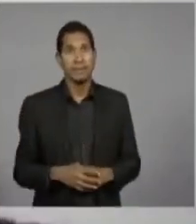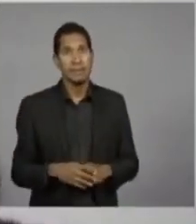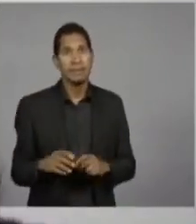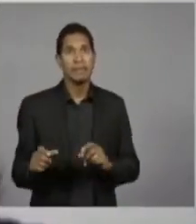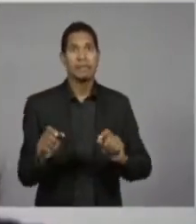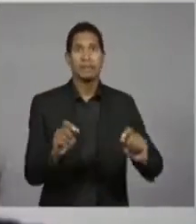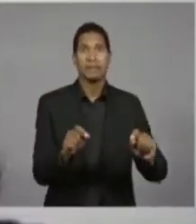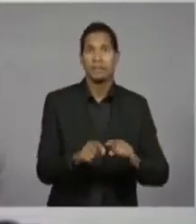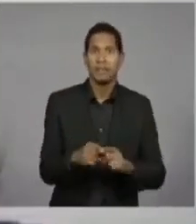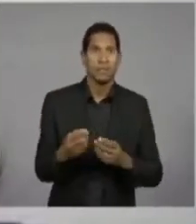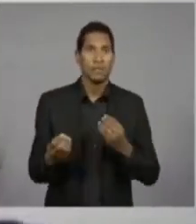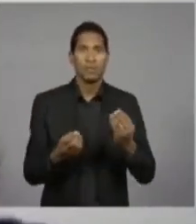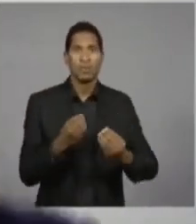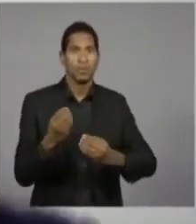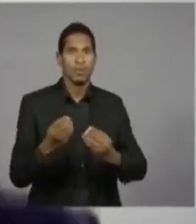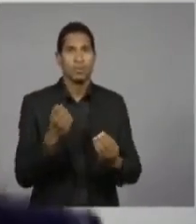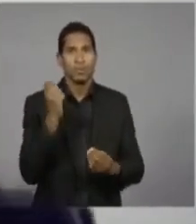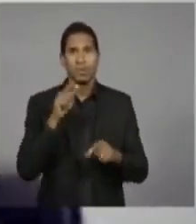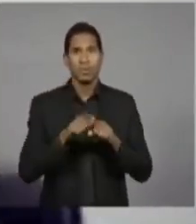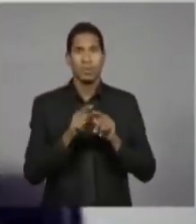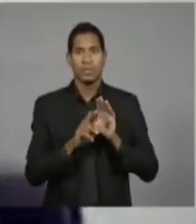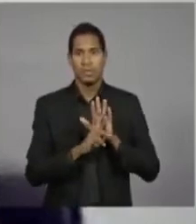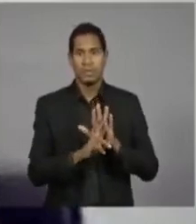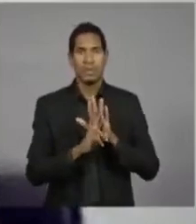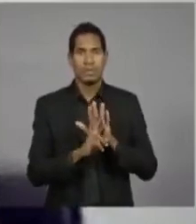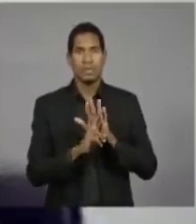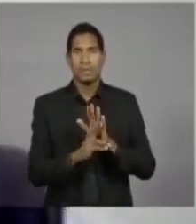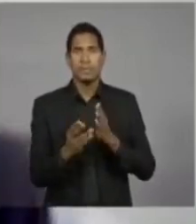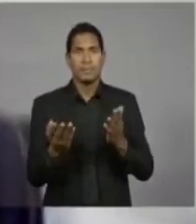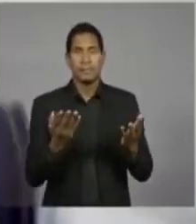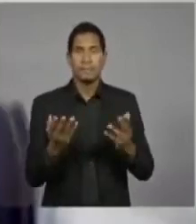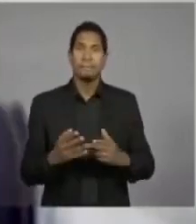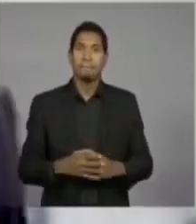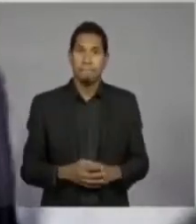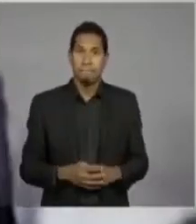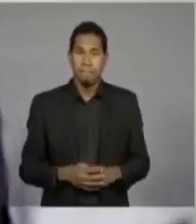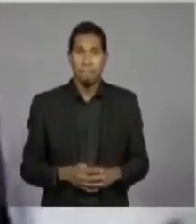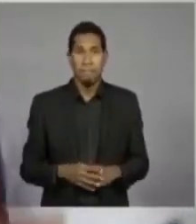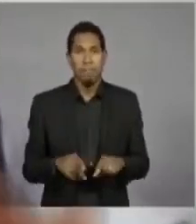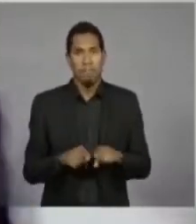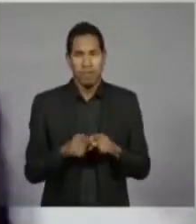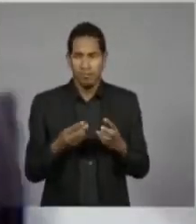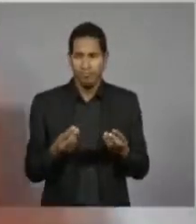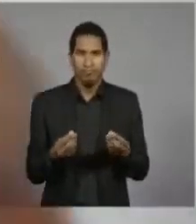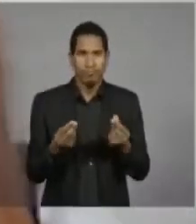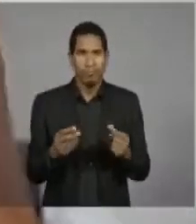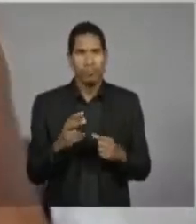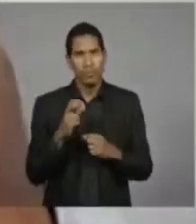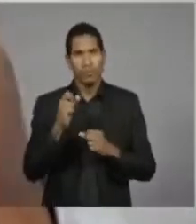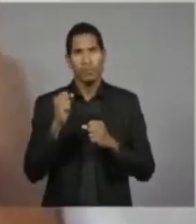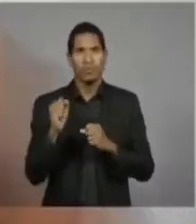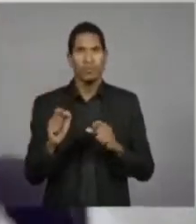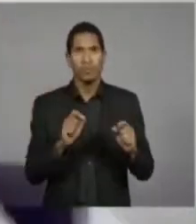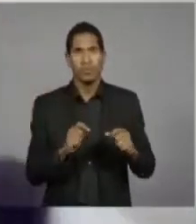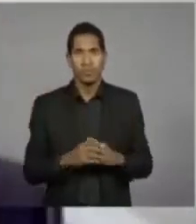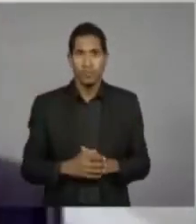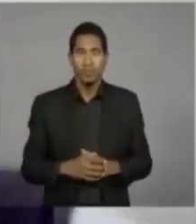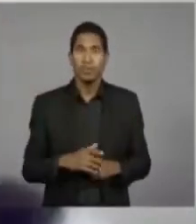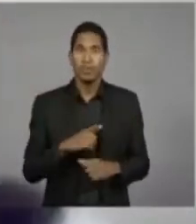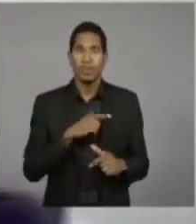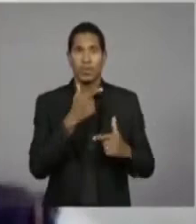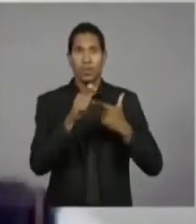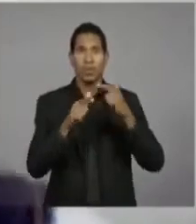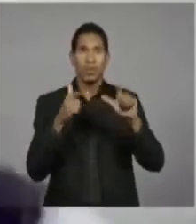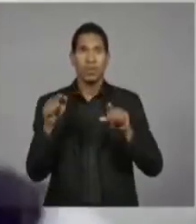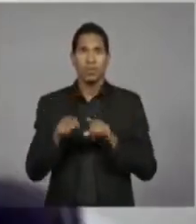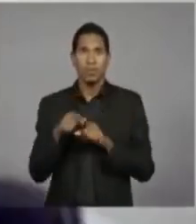Não se constrói tanto uma representatividade, né? Mais densa, mais forte. Tinha várias outras candidatas